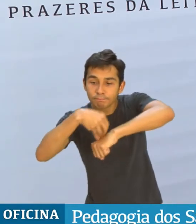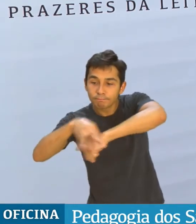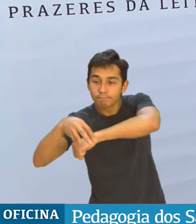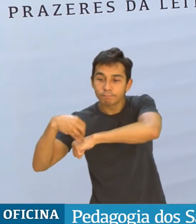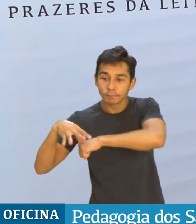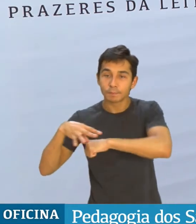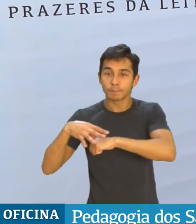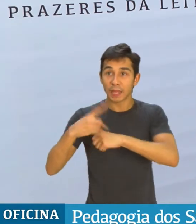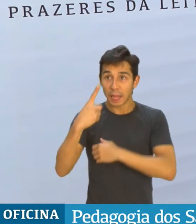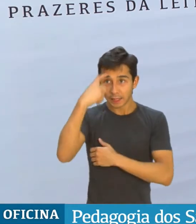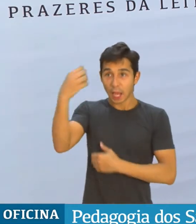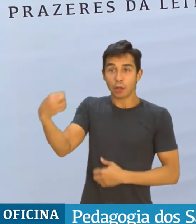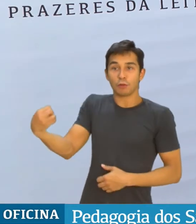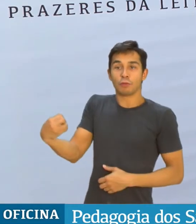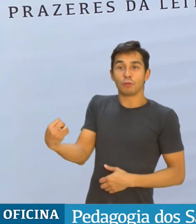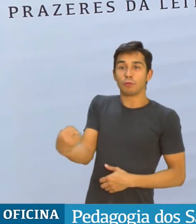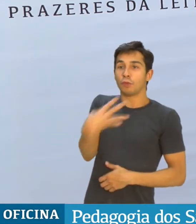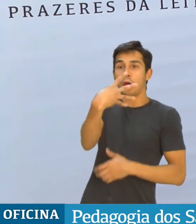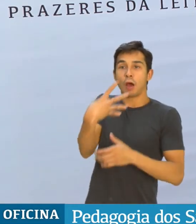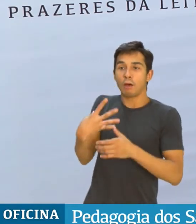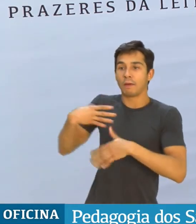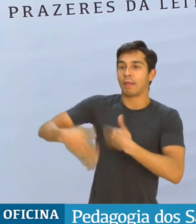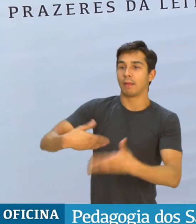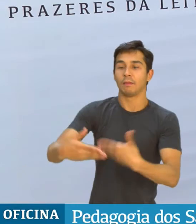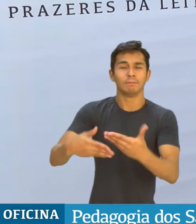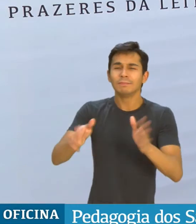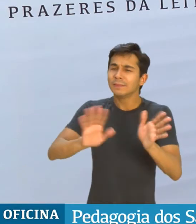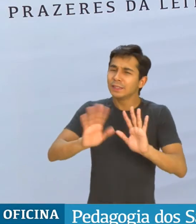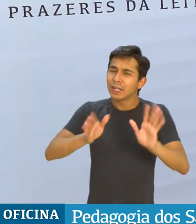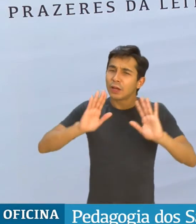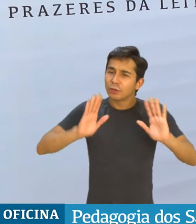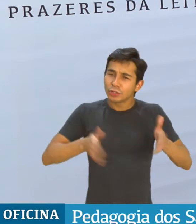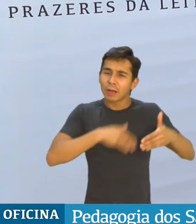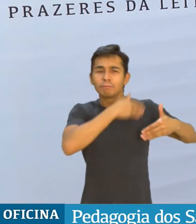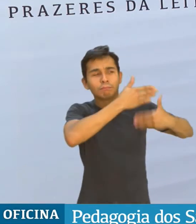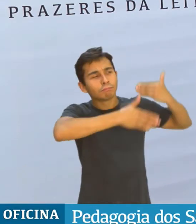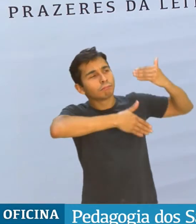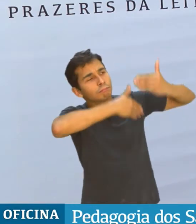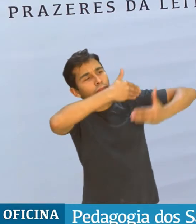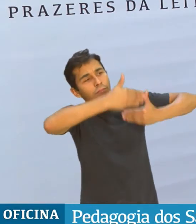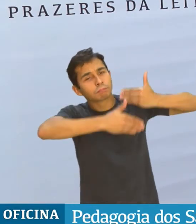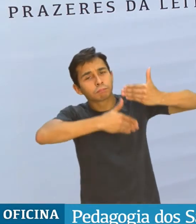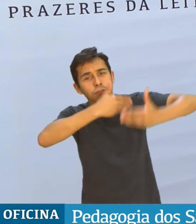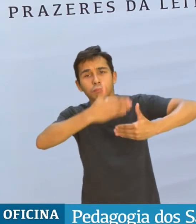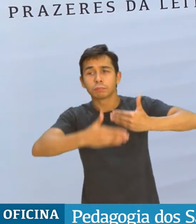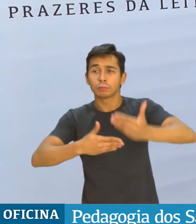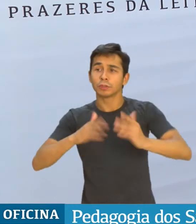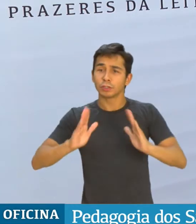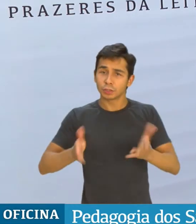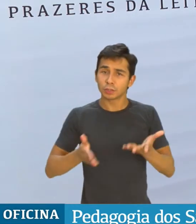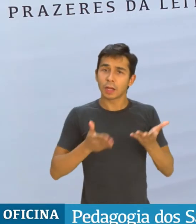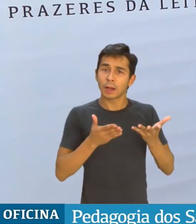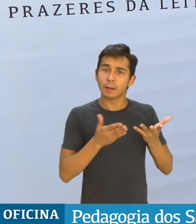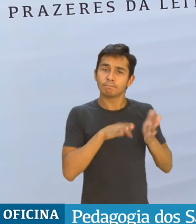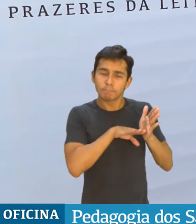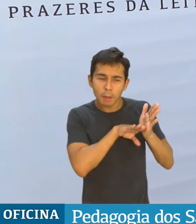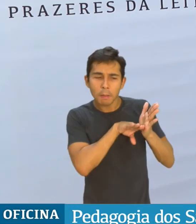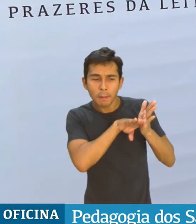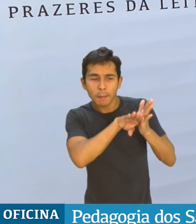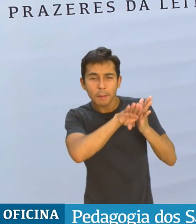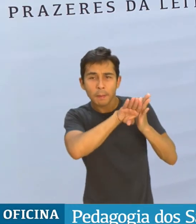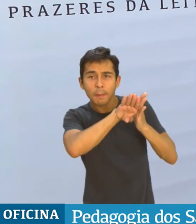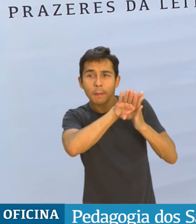inventar a roda, né? A gente já está fazendo essa roda circular, ela vem girando de uma forma muito competente, com